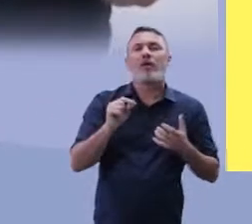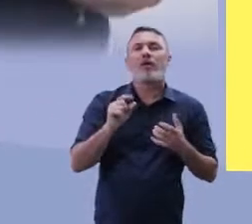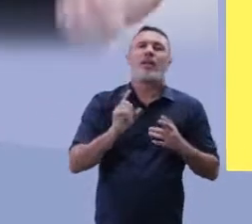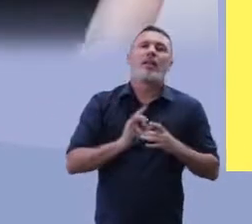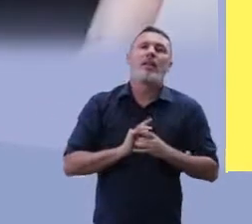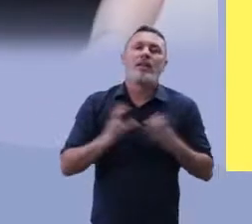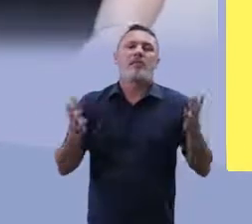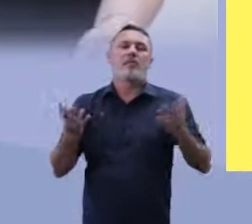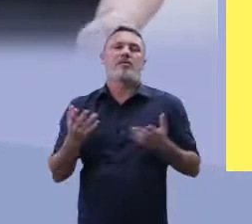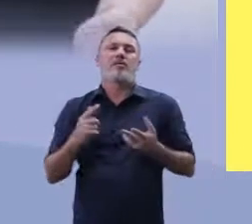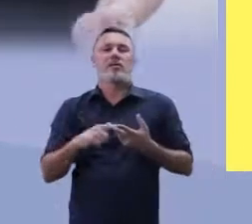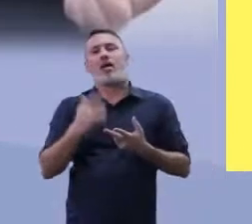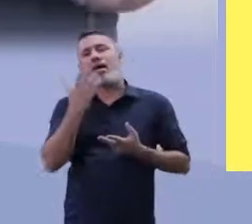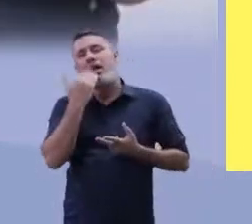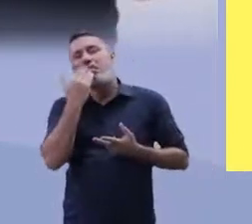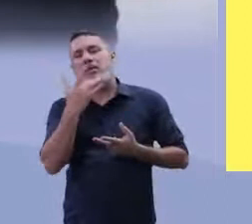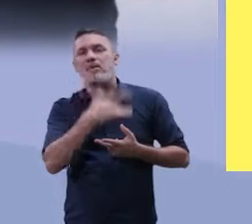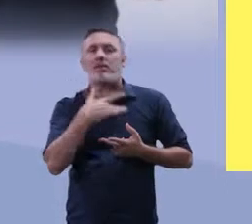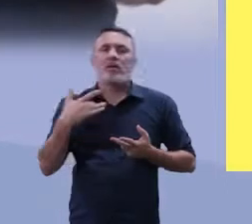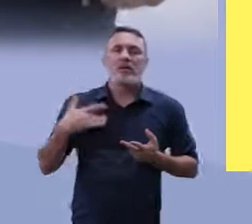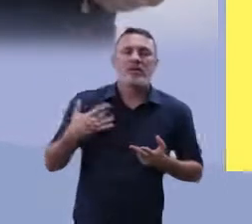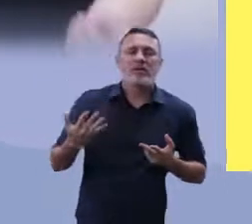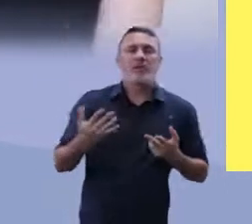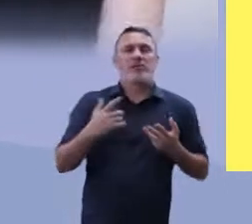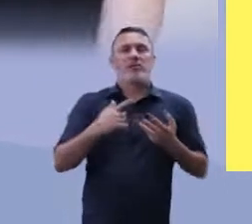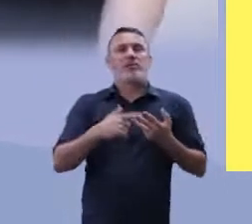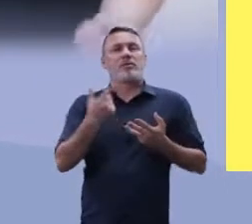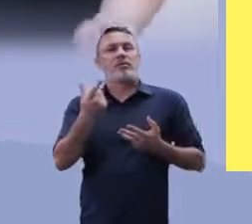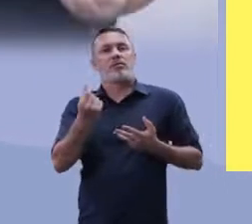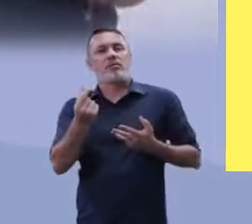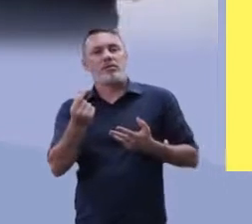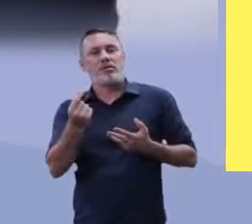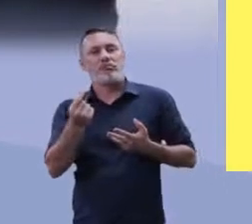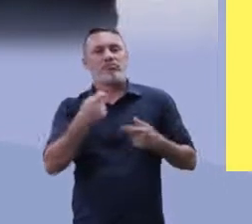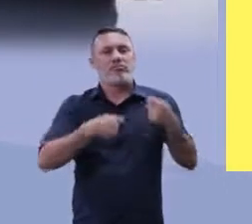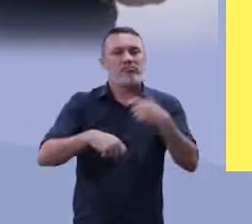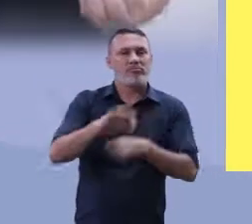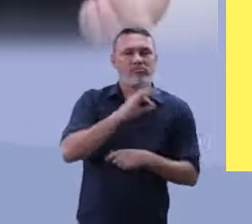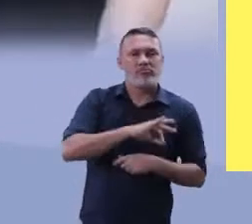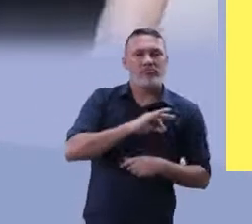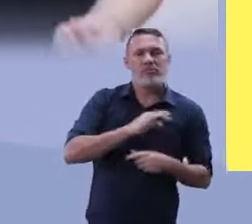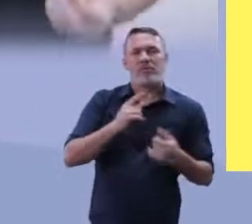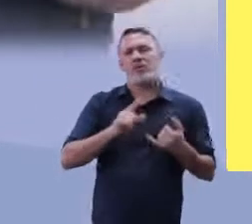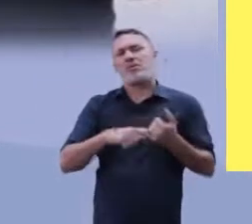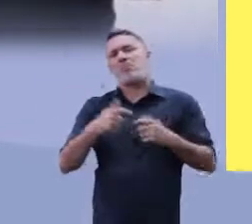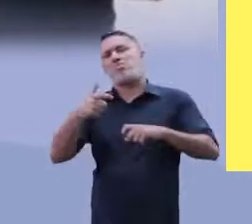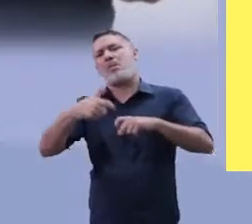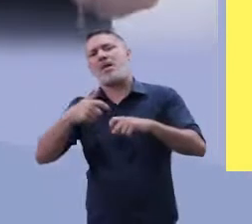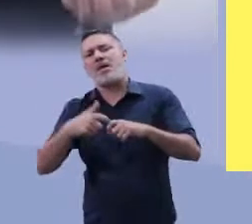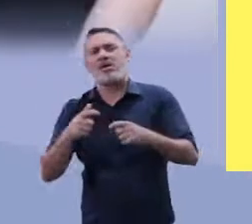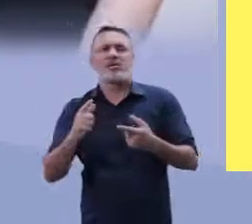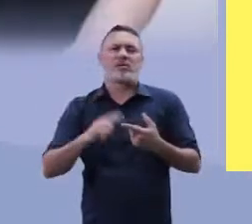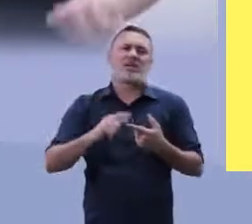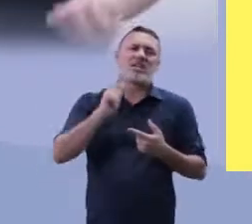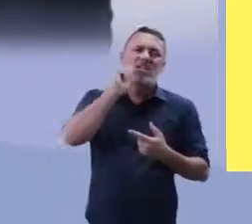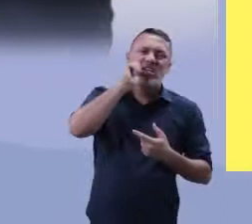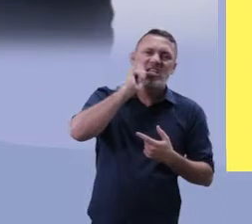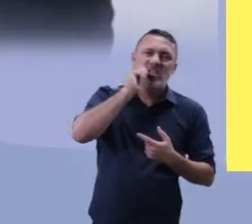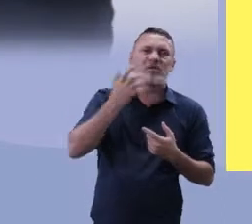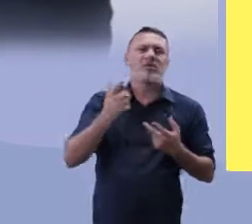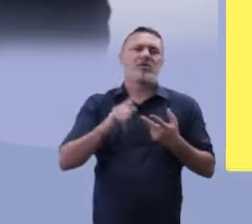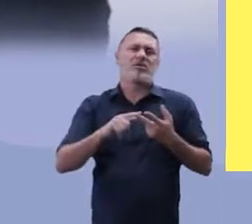queriam alimentos saudáveis, queriam recursos financeiros, dentista,